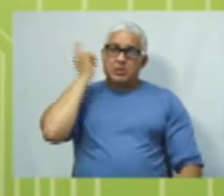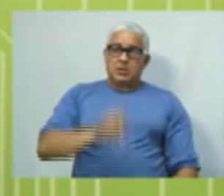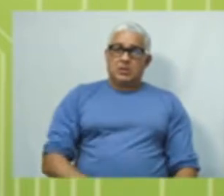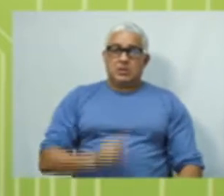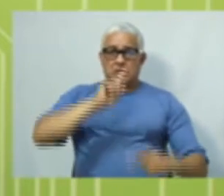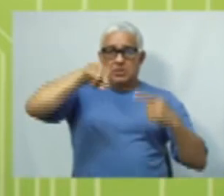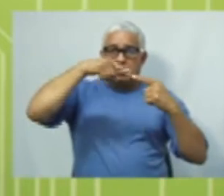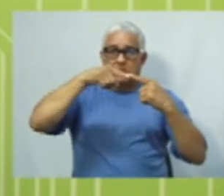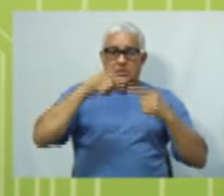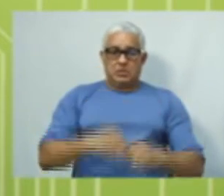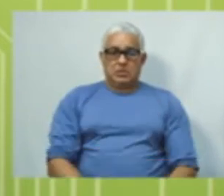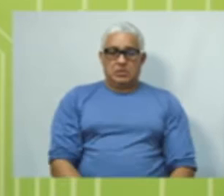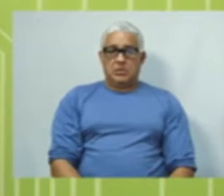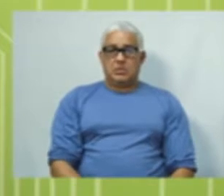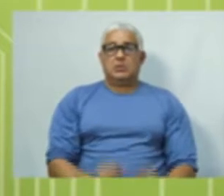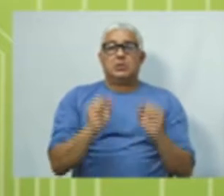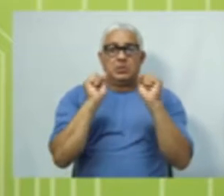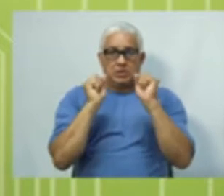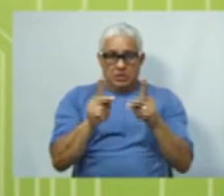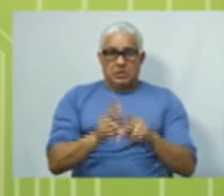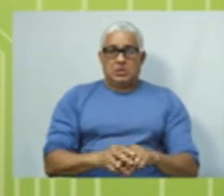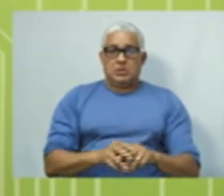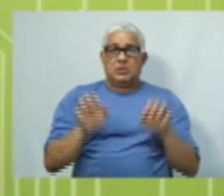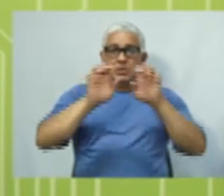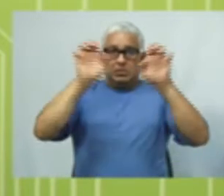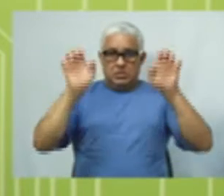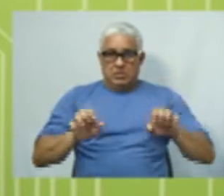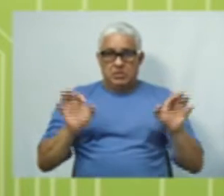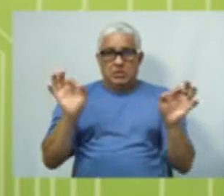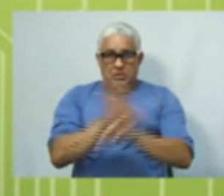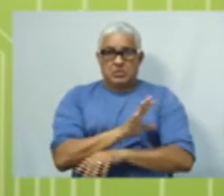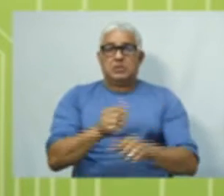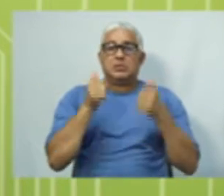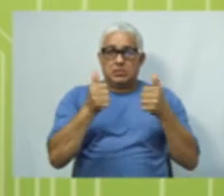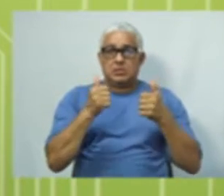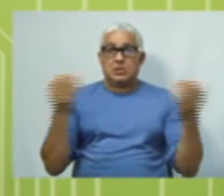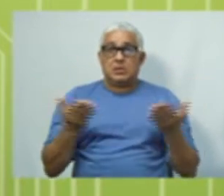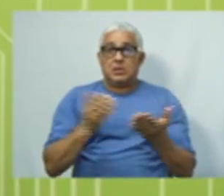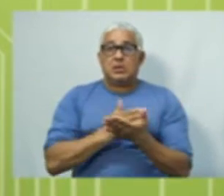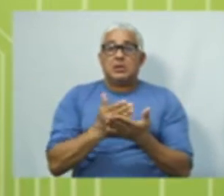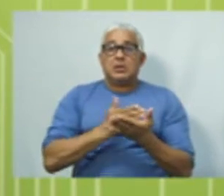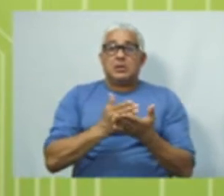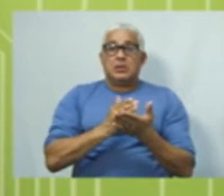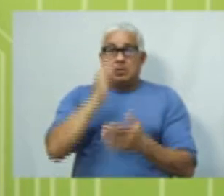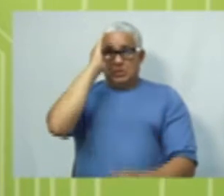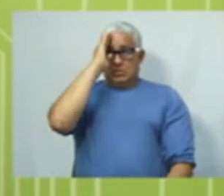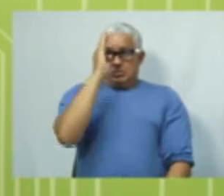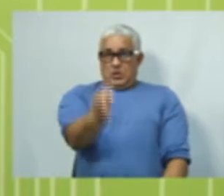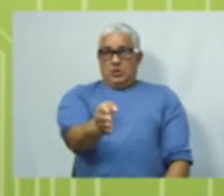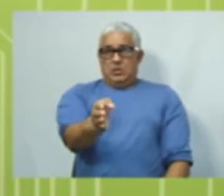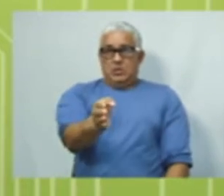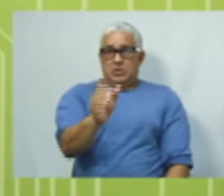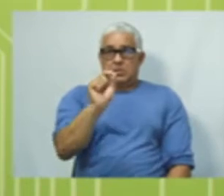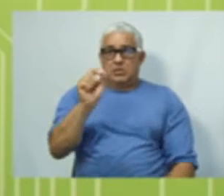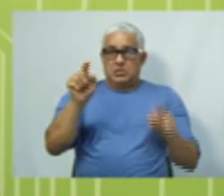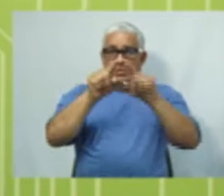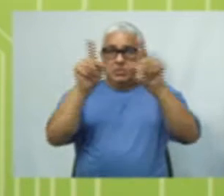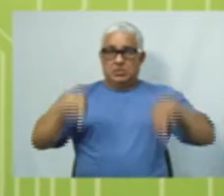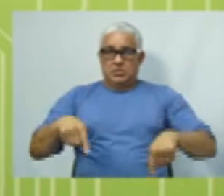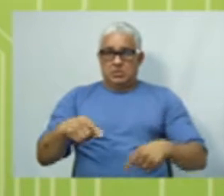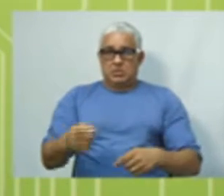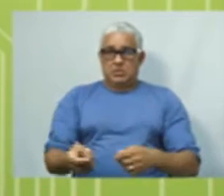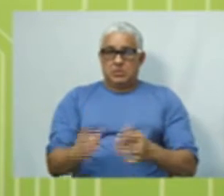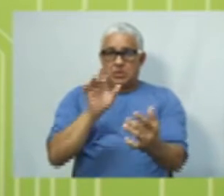aquele objetivo. Ok, estruturei? Estruturei. Agora eu vou direcionar para que os funcionários me dê